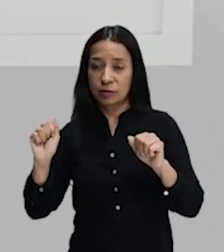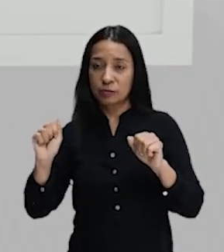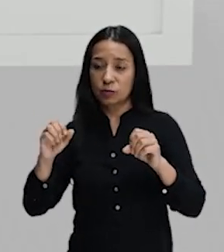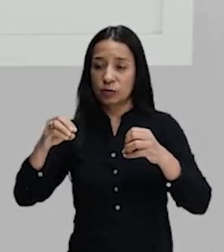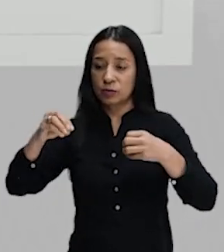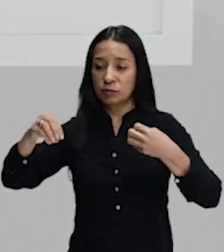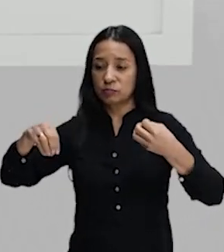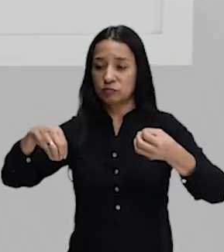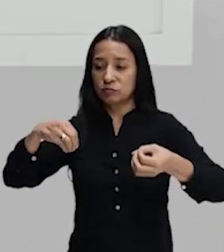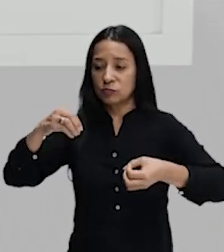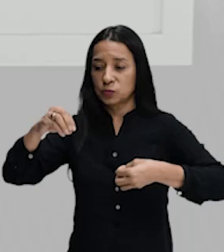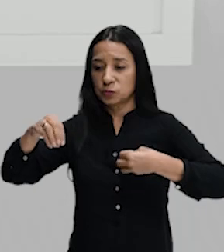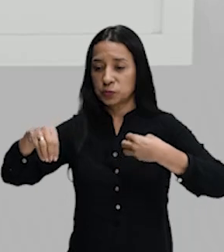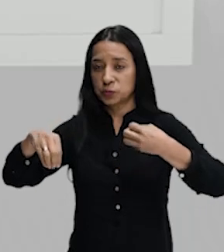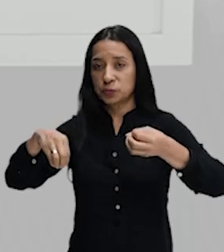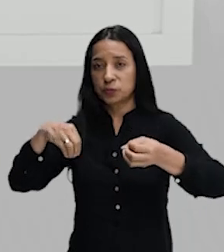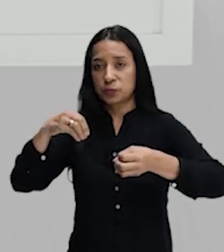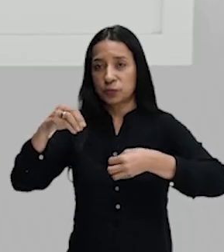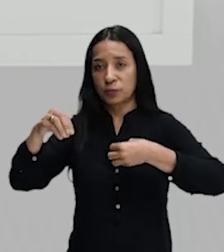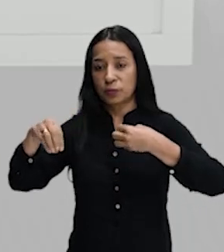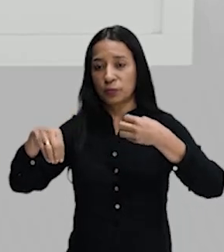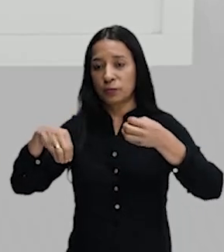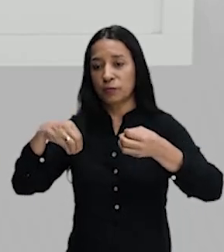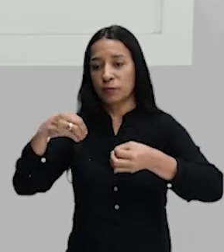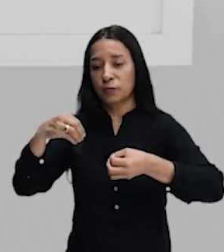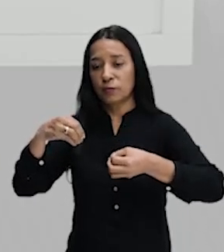perceber que existem